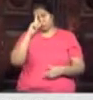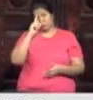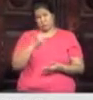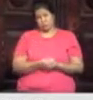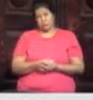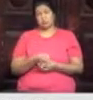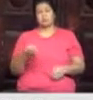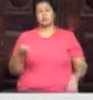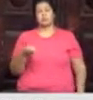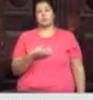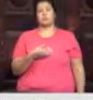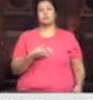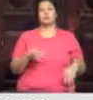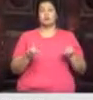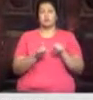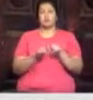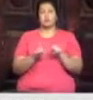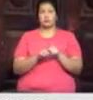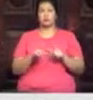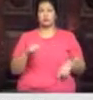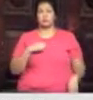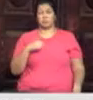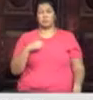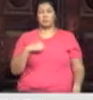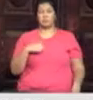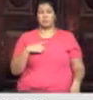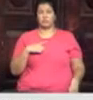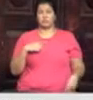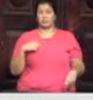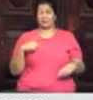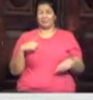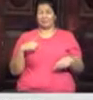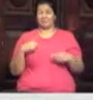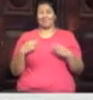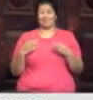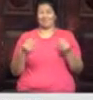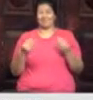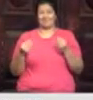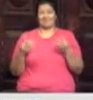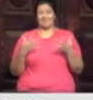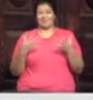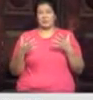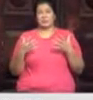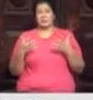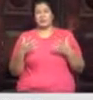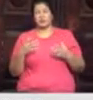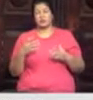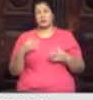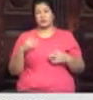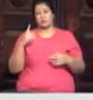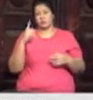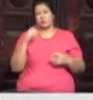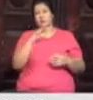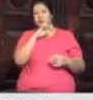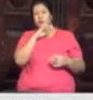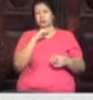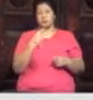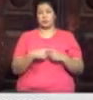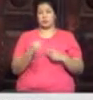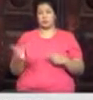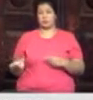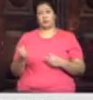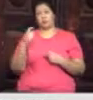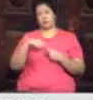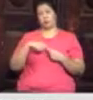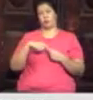administrativa. Entretanto, este enxugamento ficou muito molhado, ficou muito úmido, porque ele voltou atrás em boa parte